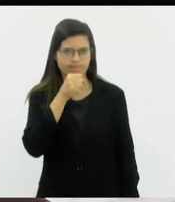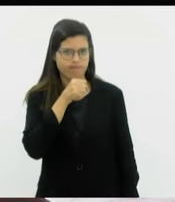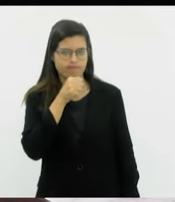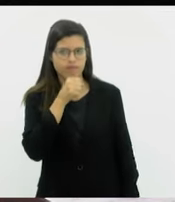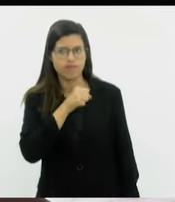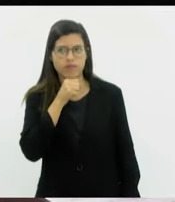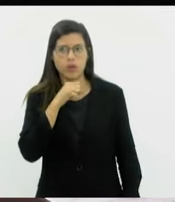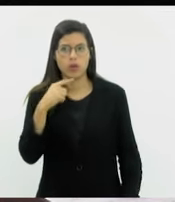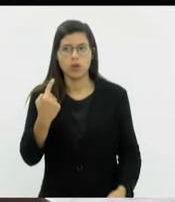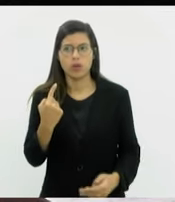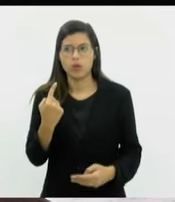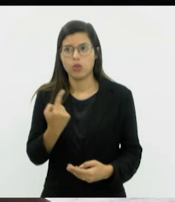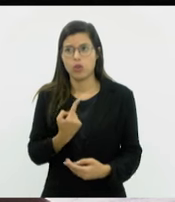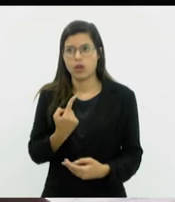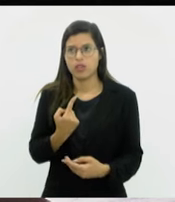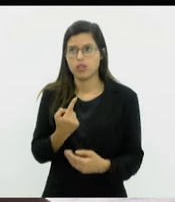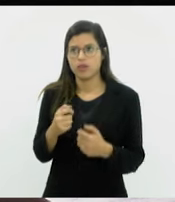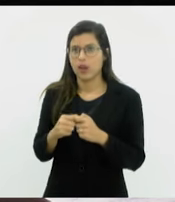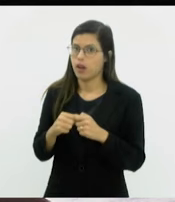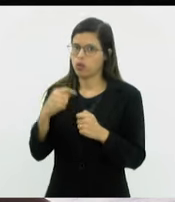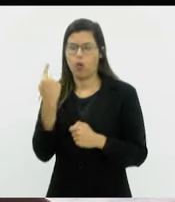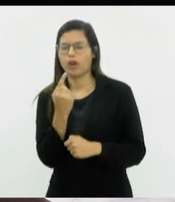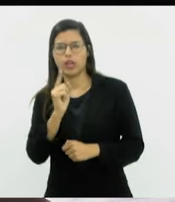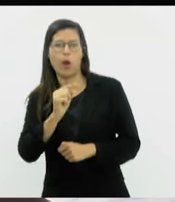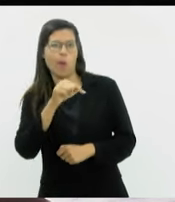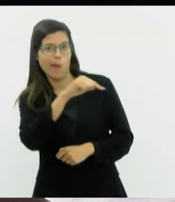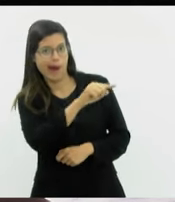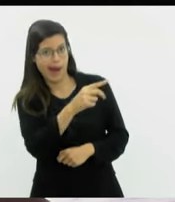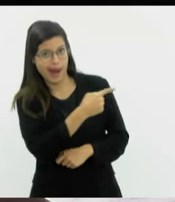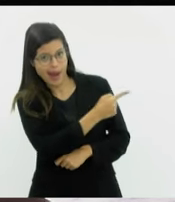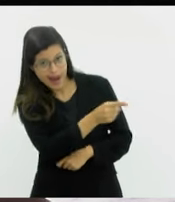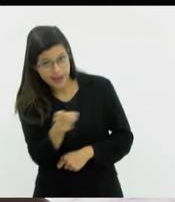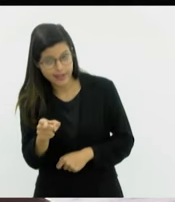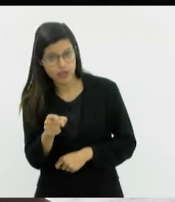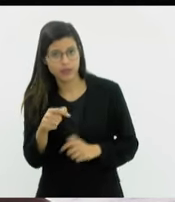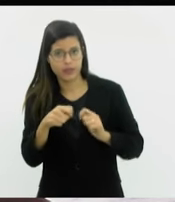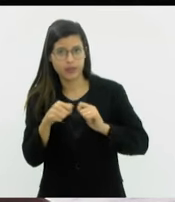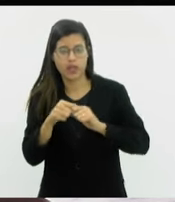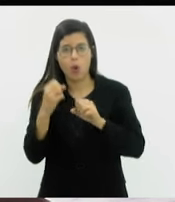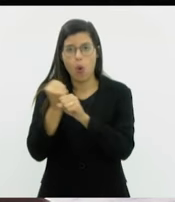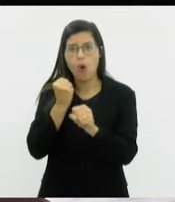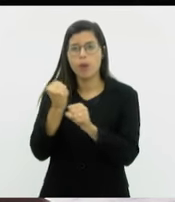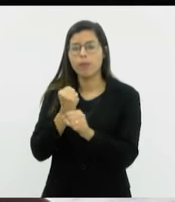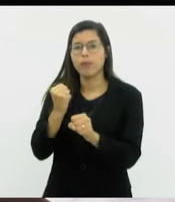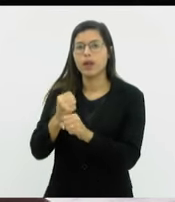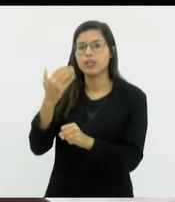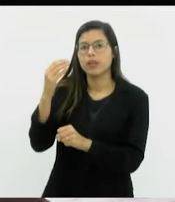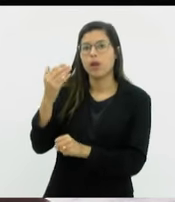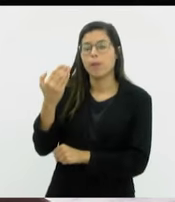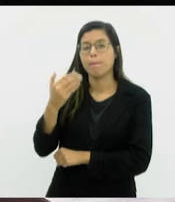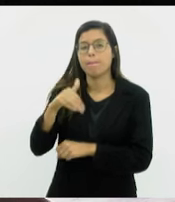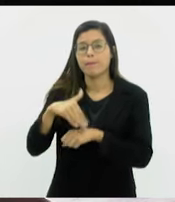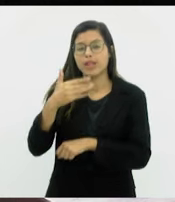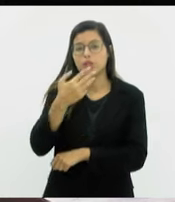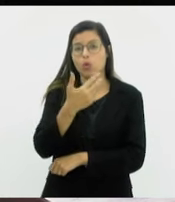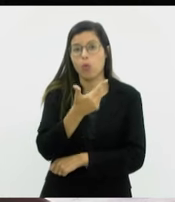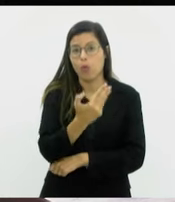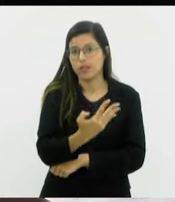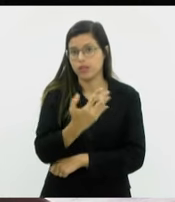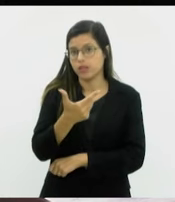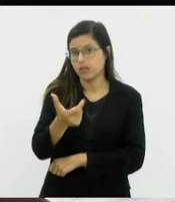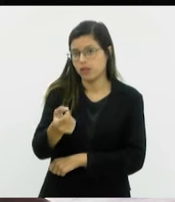Fizemos uma obra, fizemos não, eles fizeram, né? A cidade gastou mais de 420 milhões